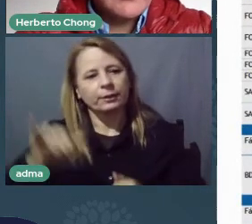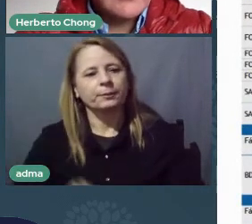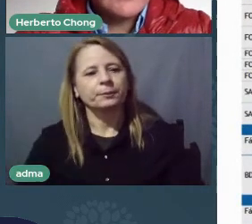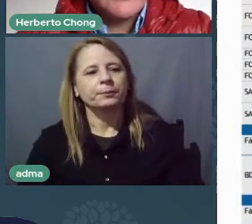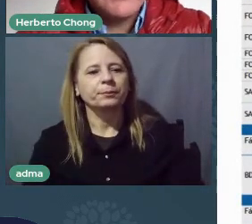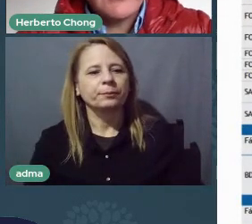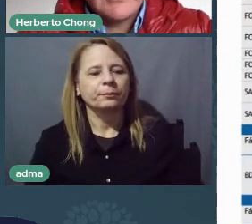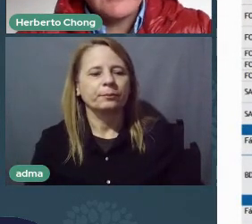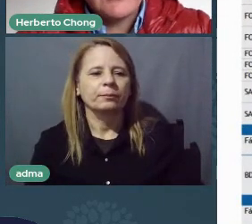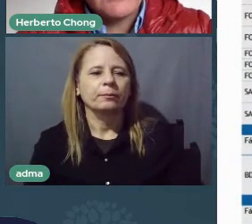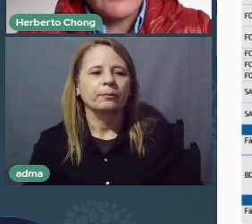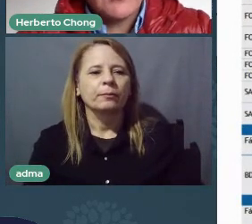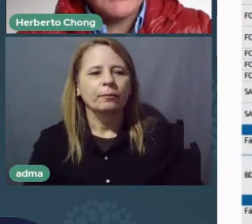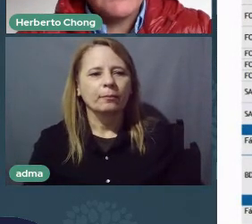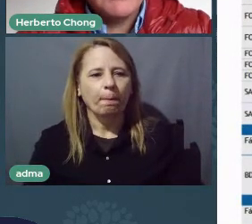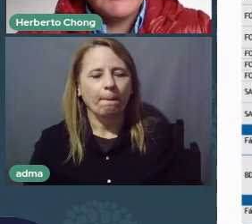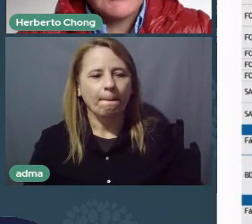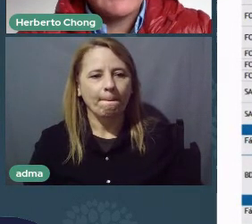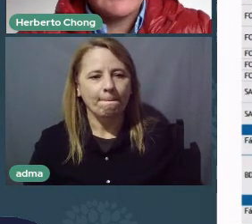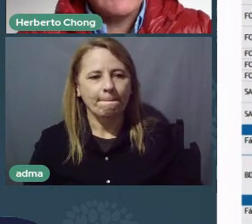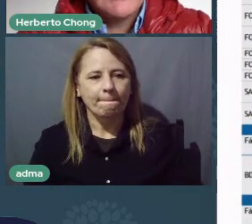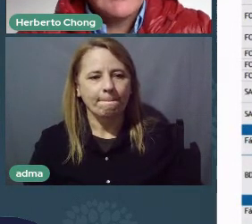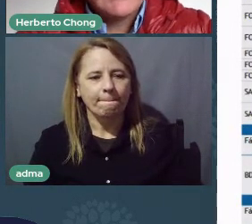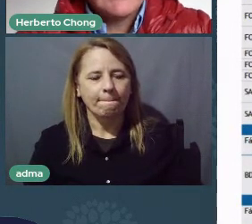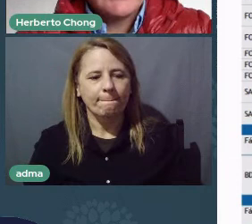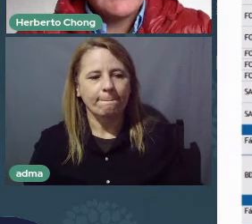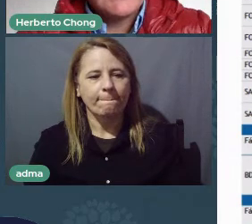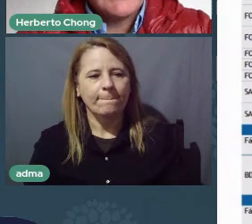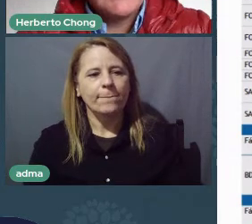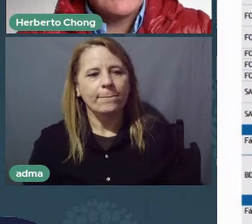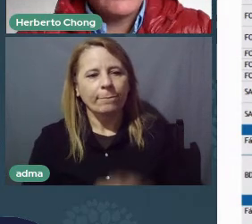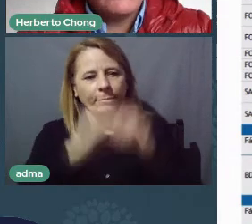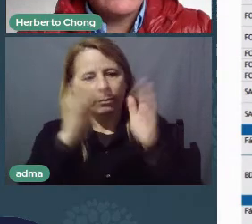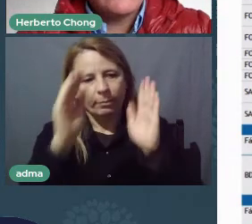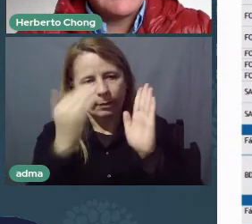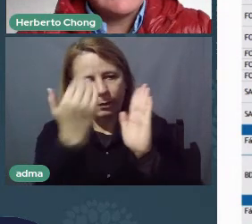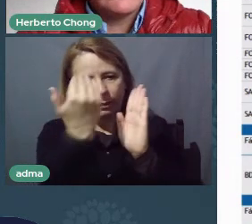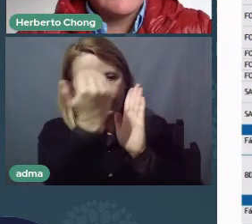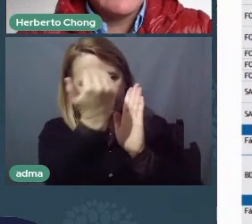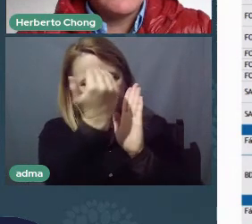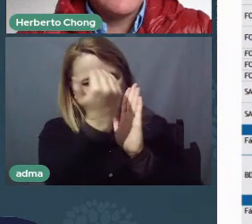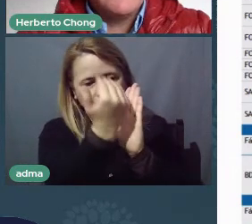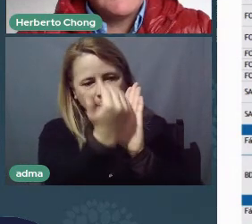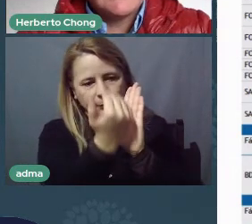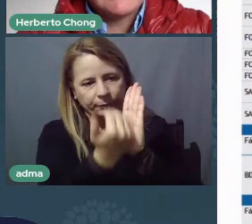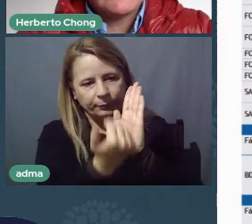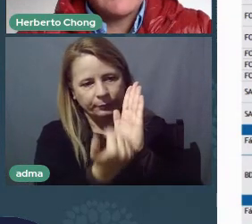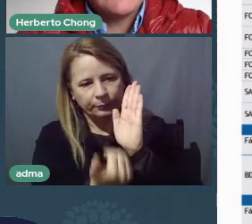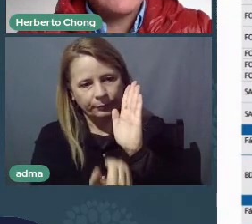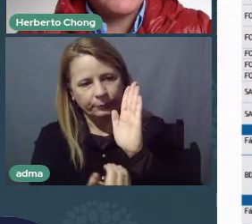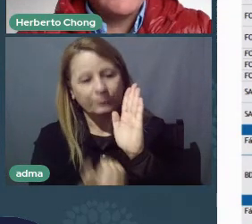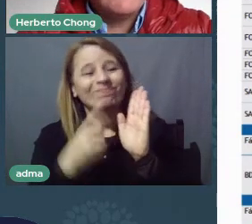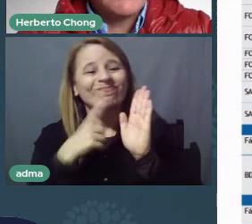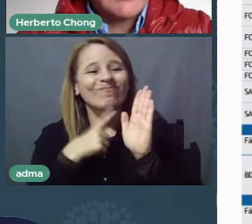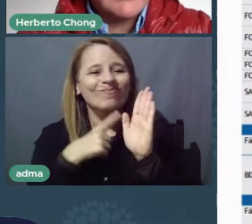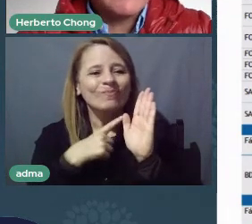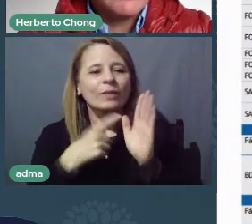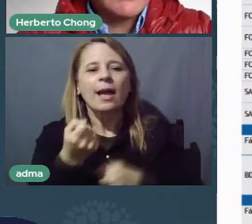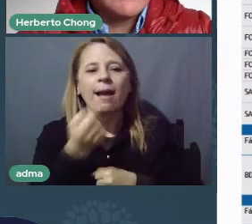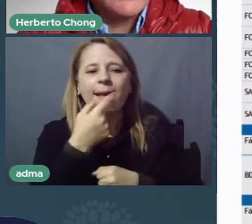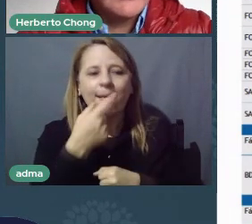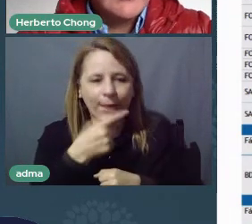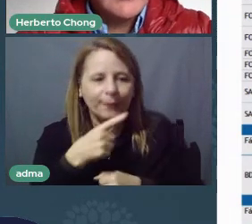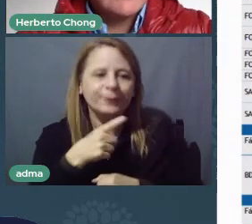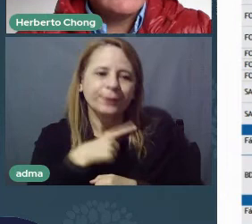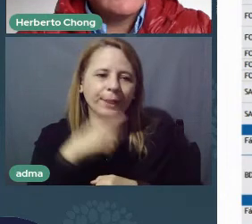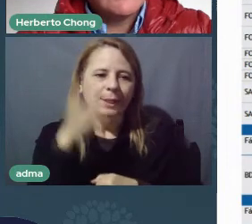Essas são as diversas formas de medicação que a gente tem controladora por via inalatória disponível para asma